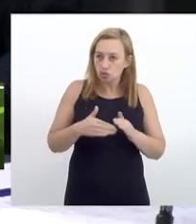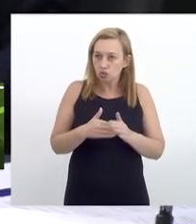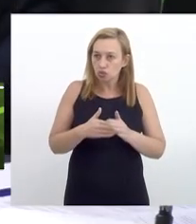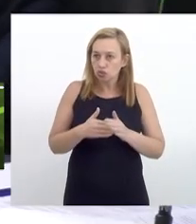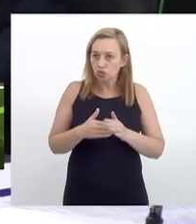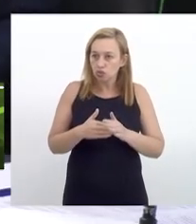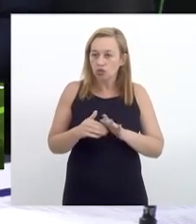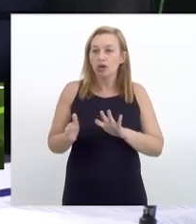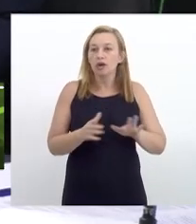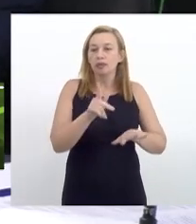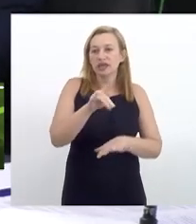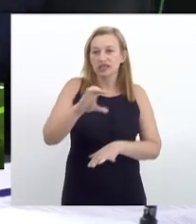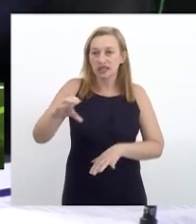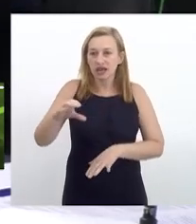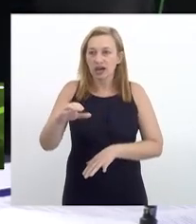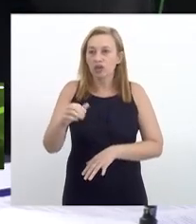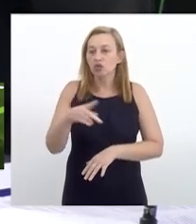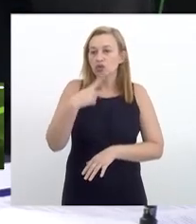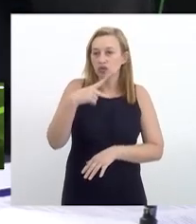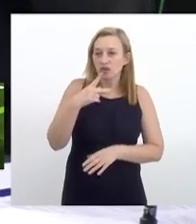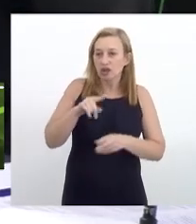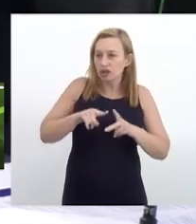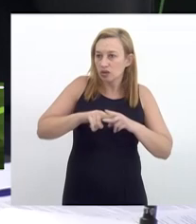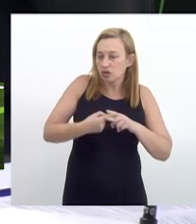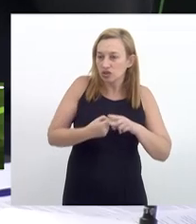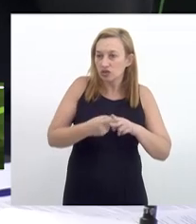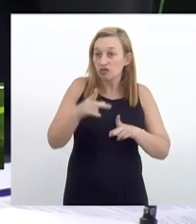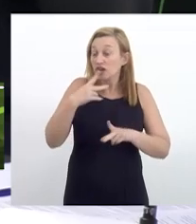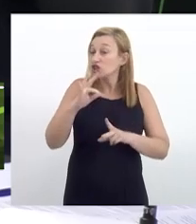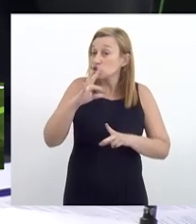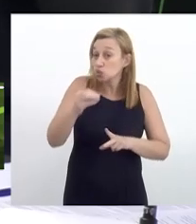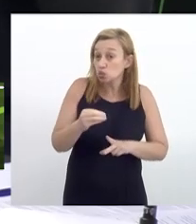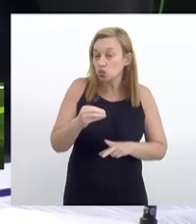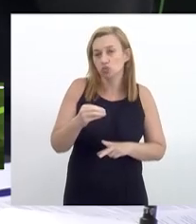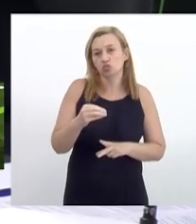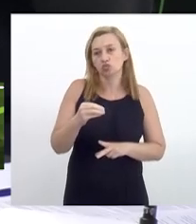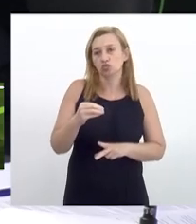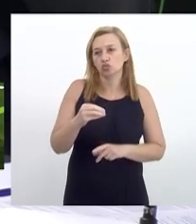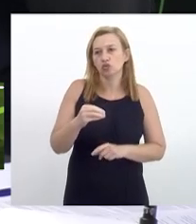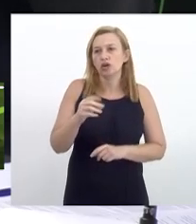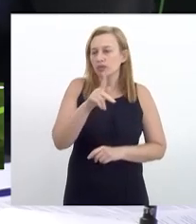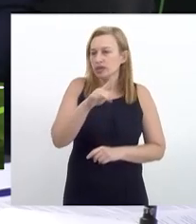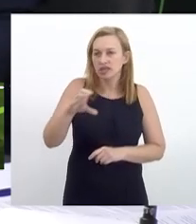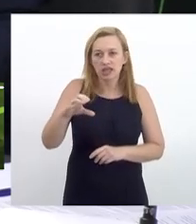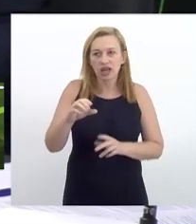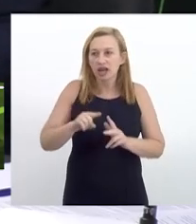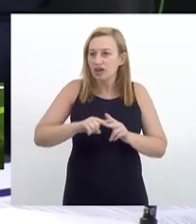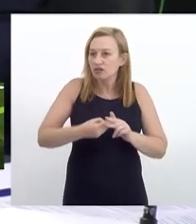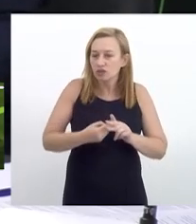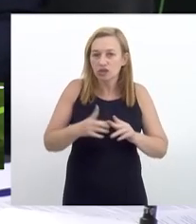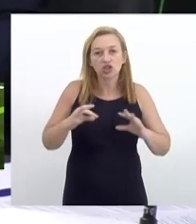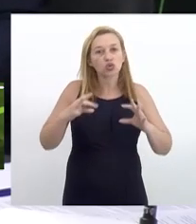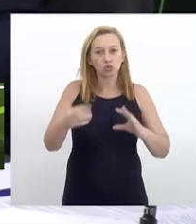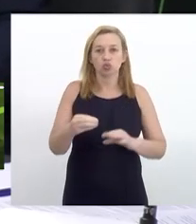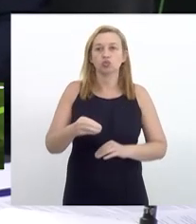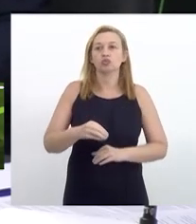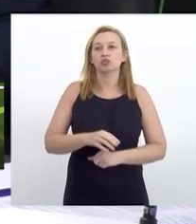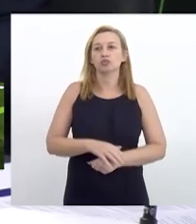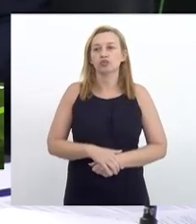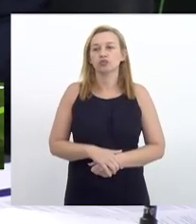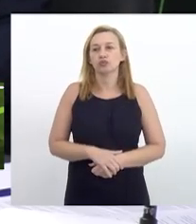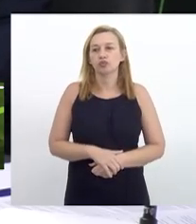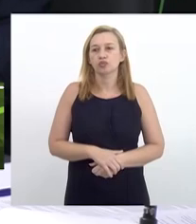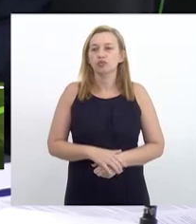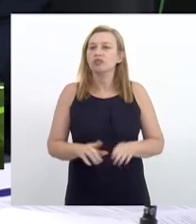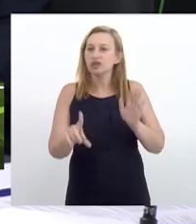IPCA Quando a gente fala Da correção Fala de tudo É isso mesmo A correção do IPCA Faz todos os benefícios Entendeu? Na